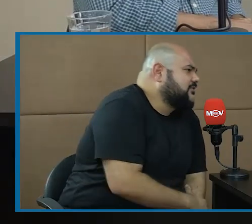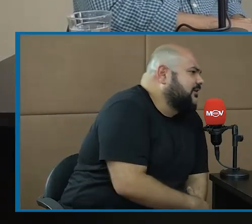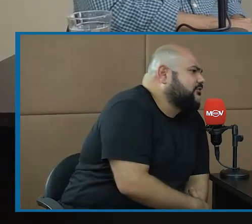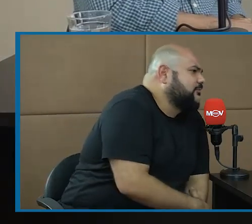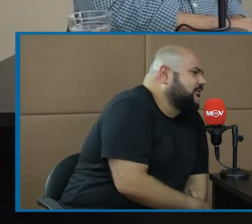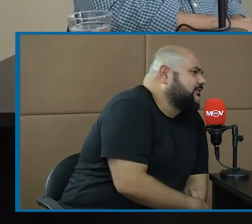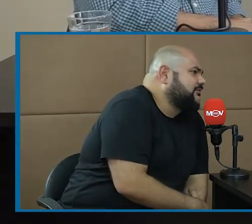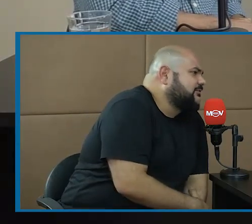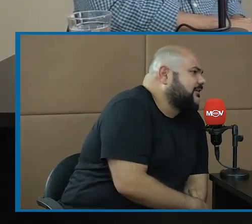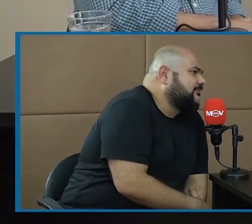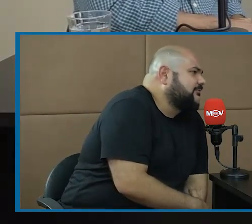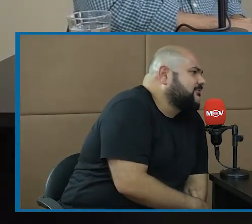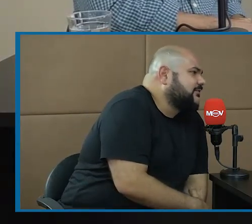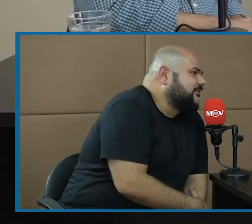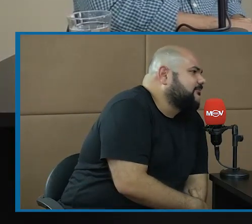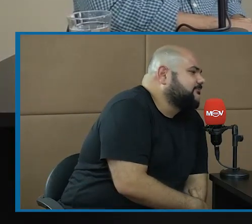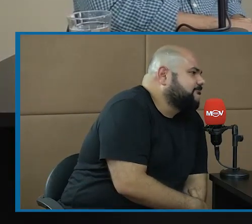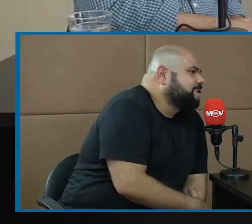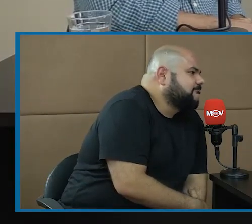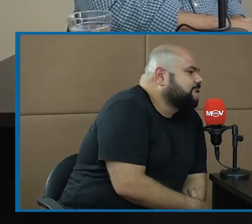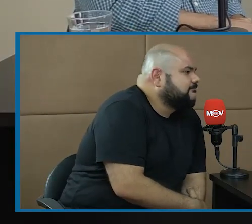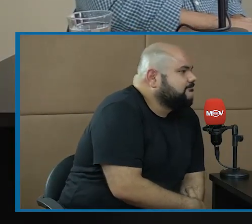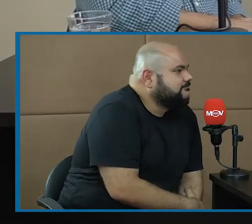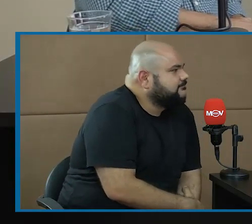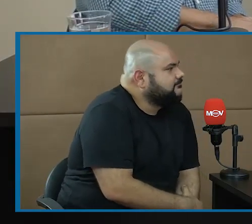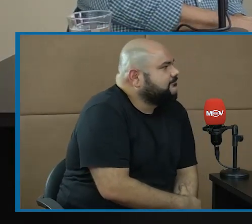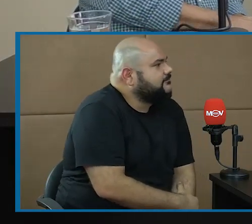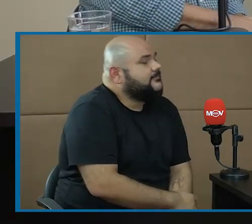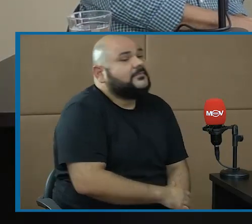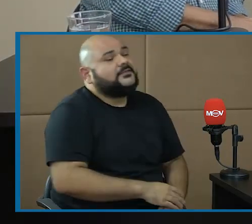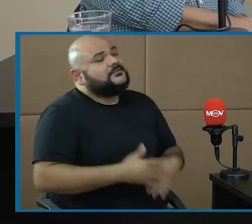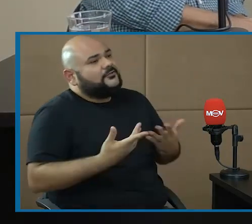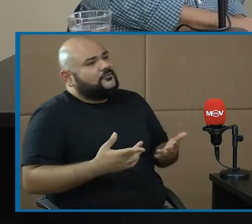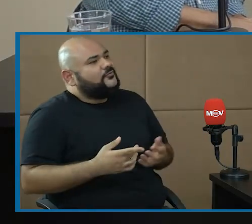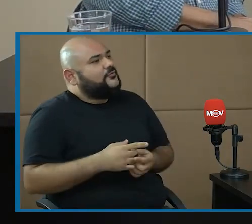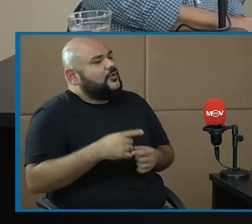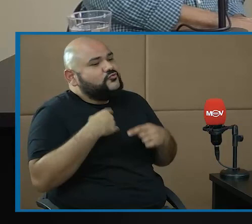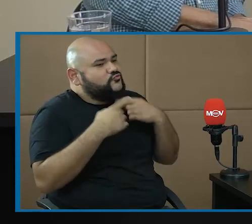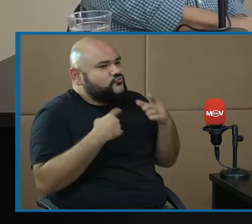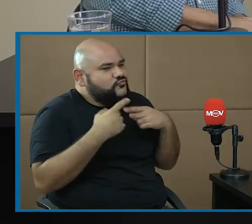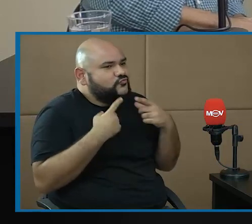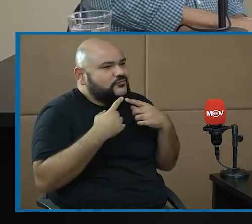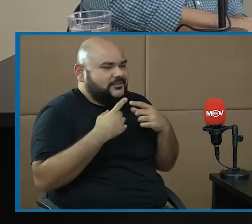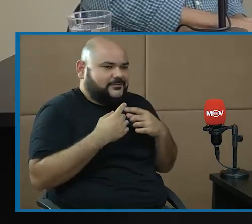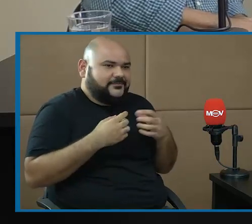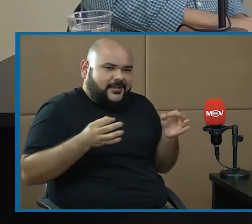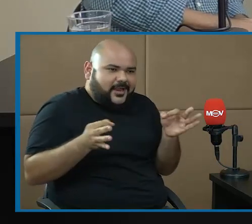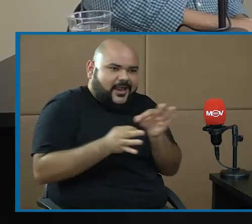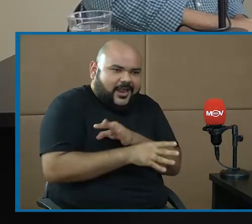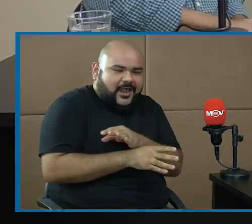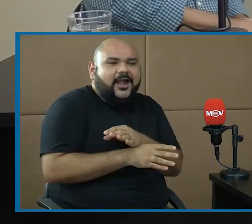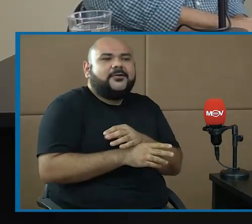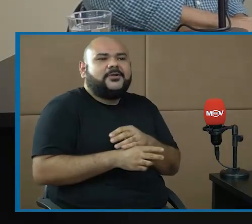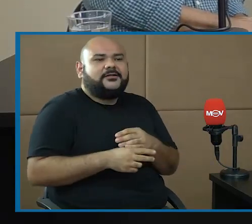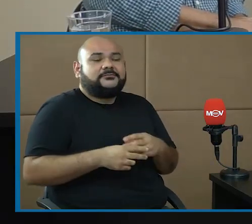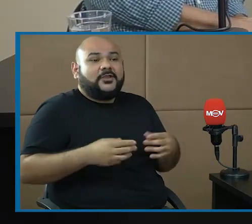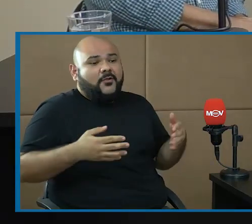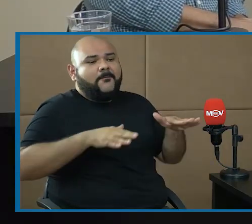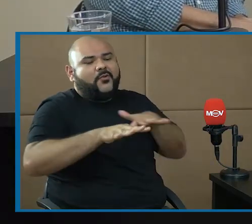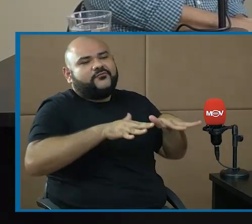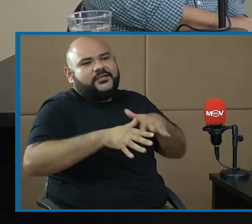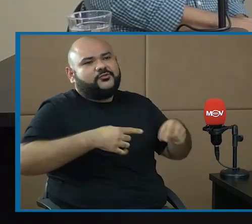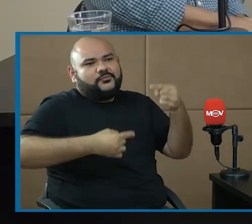Eu não sei responder isso, sabe? Eu não sei. E é com essa dúvida que a gente encerra o programa Movimento Político de